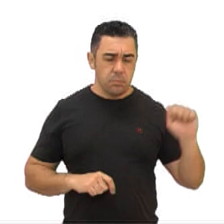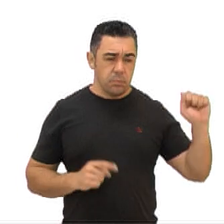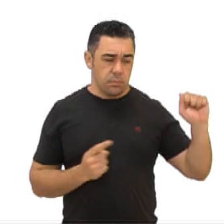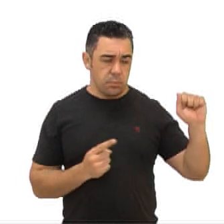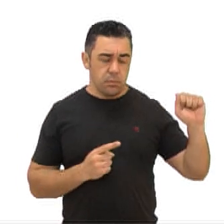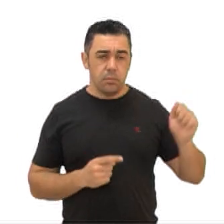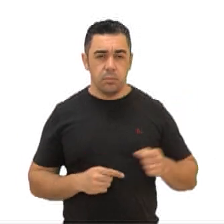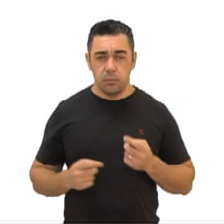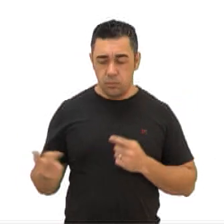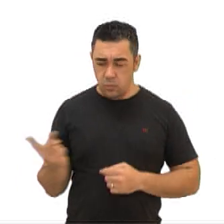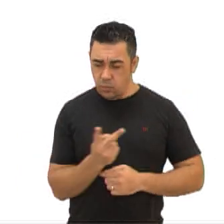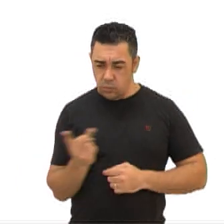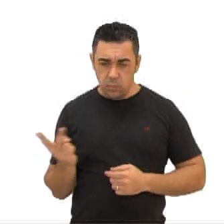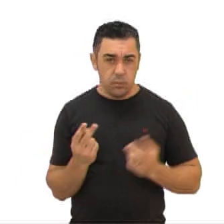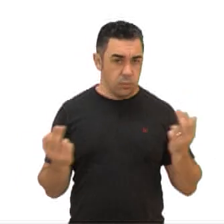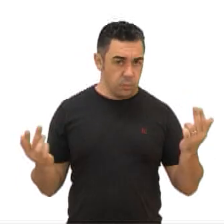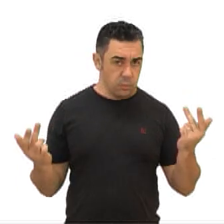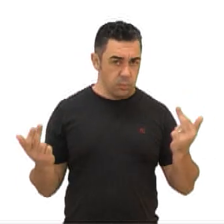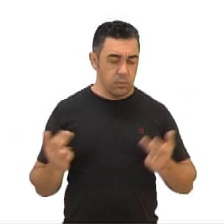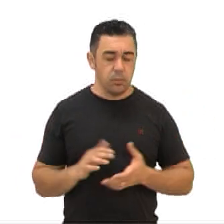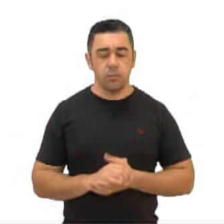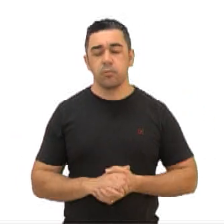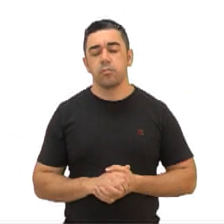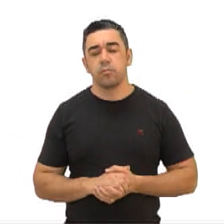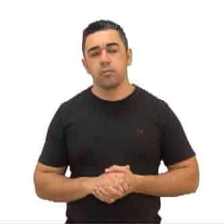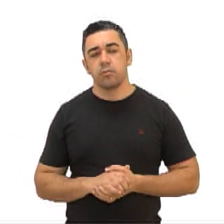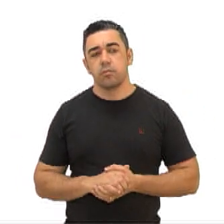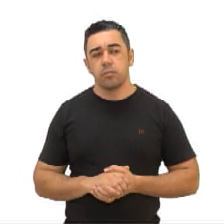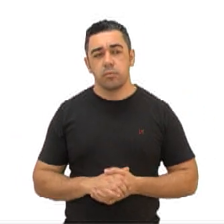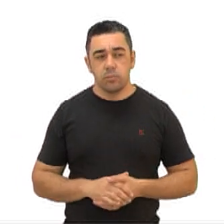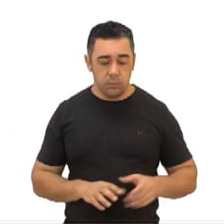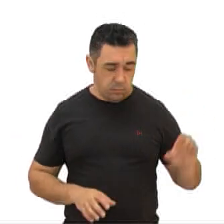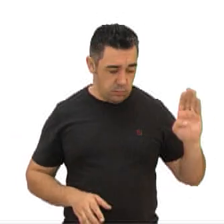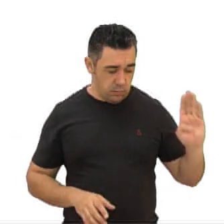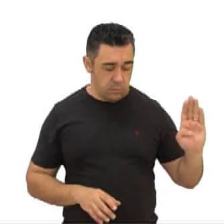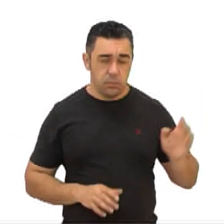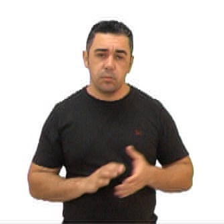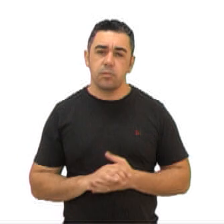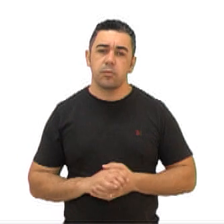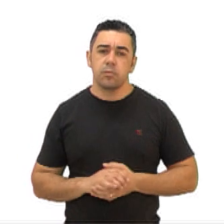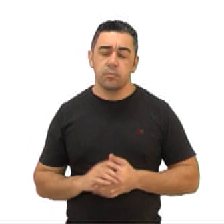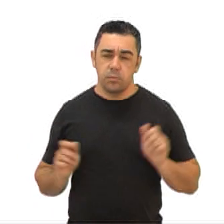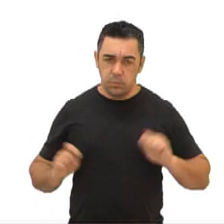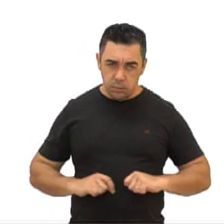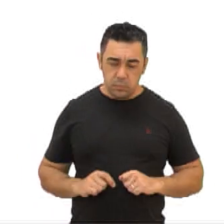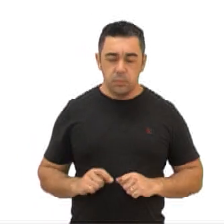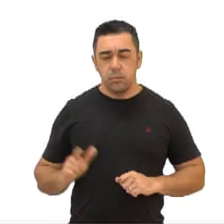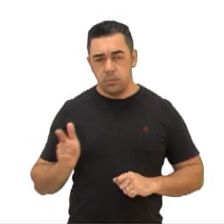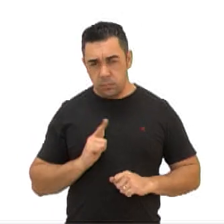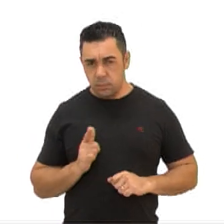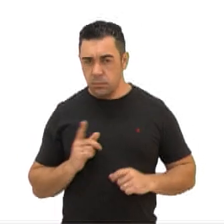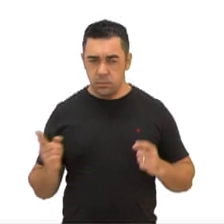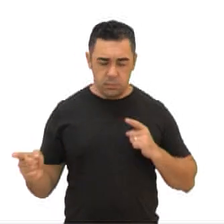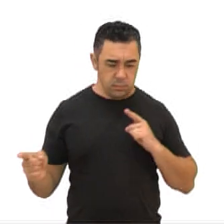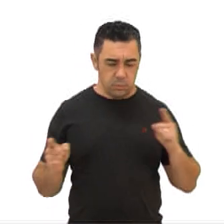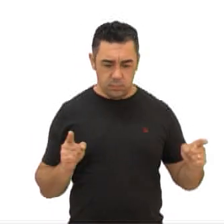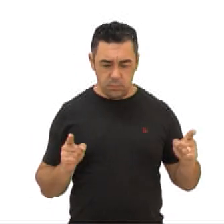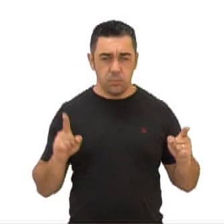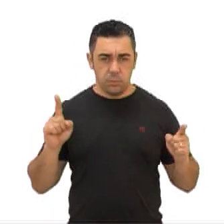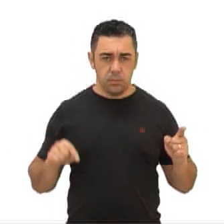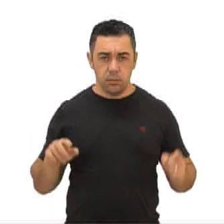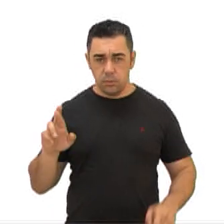as massas de ambos são iguais? E a letra B, eu posso afirmar que temos a